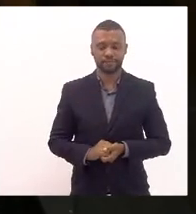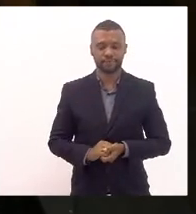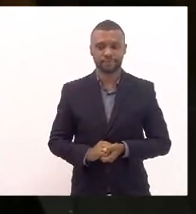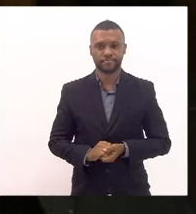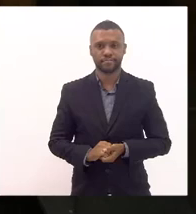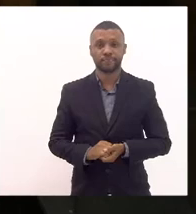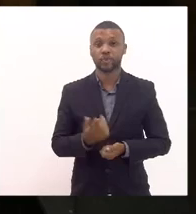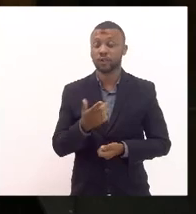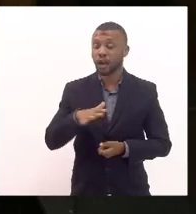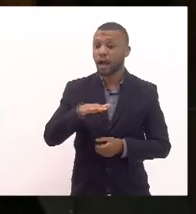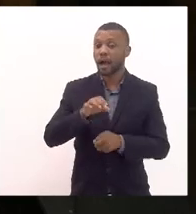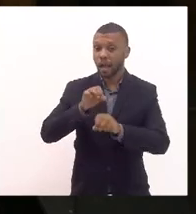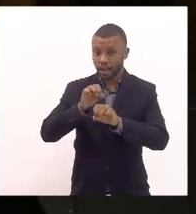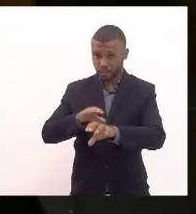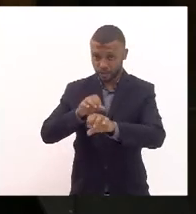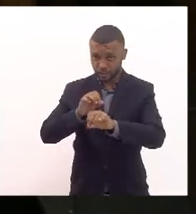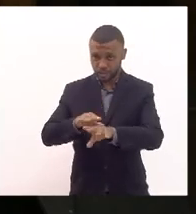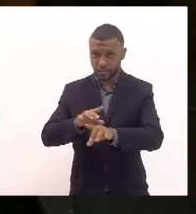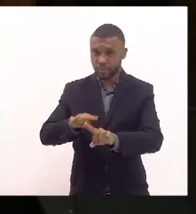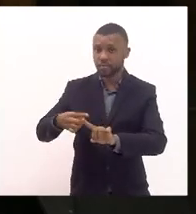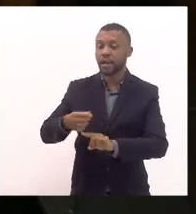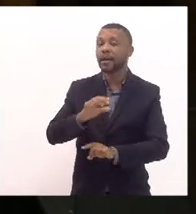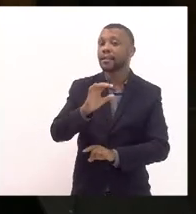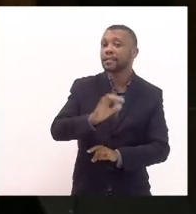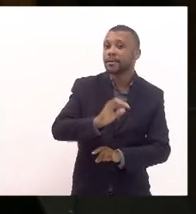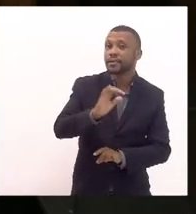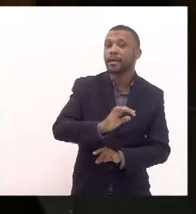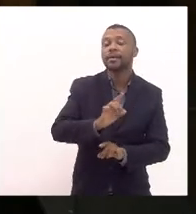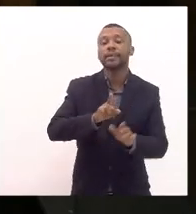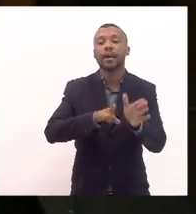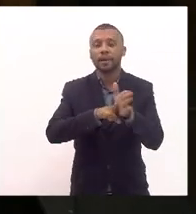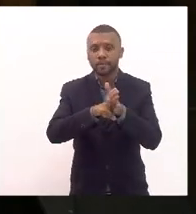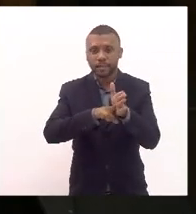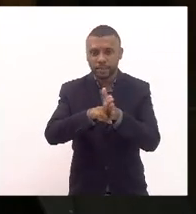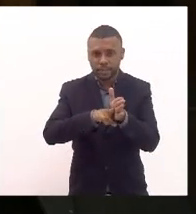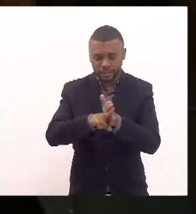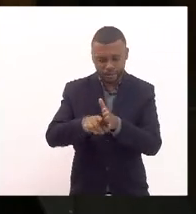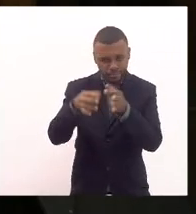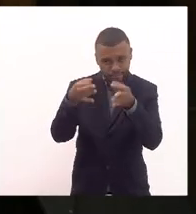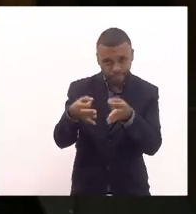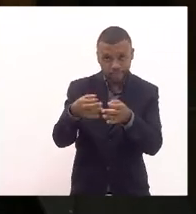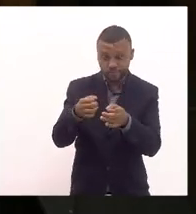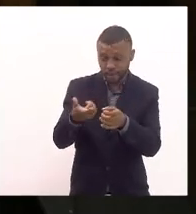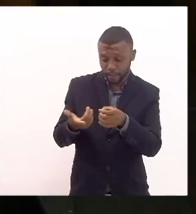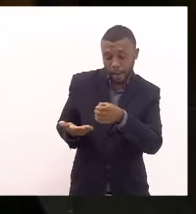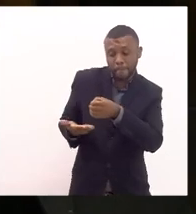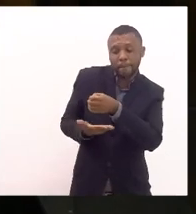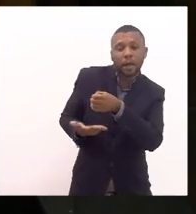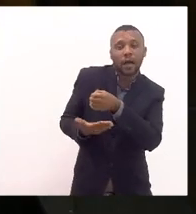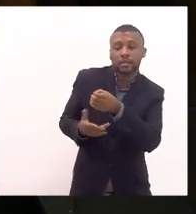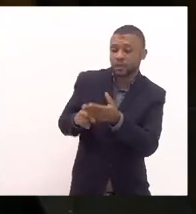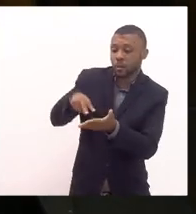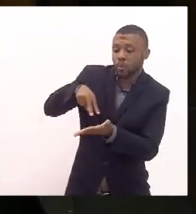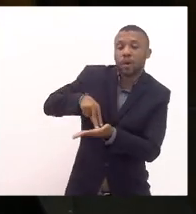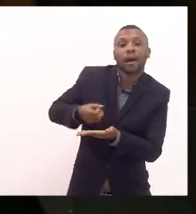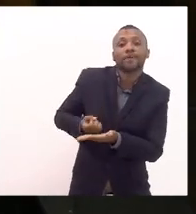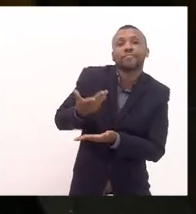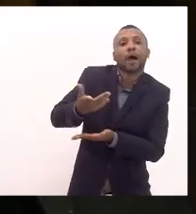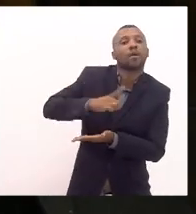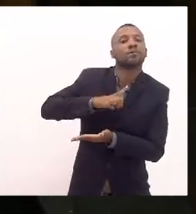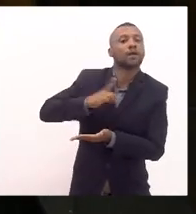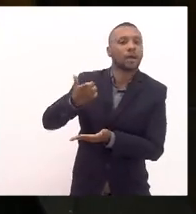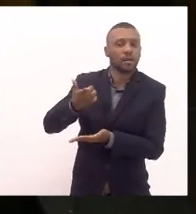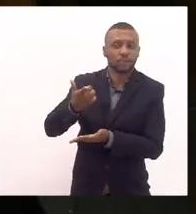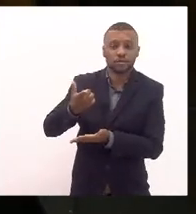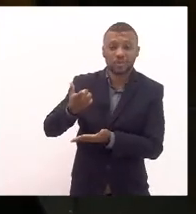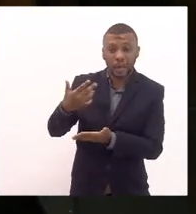a educação a ciência EA pesquisa teórico é daí que eu venho é desse lugar que eu venho foi